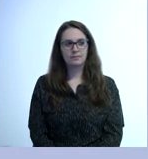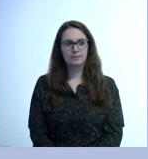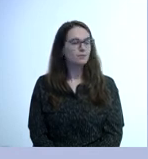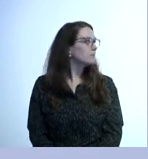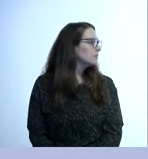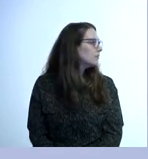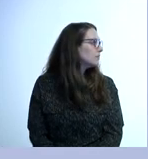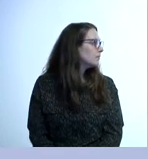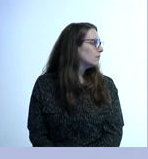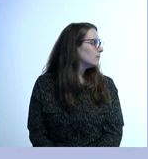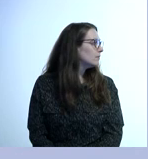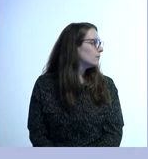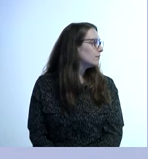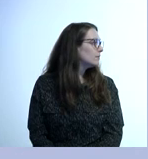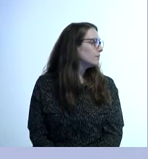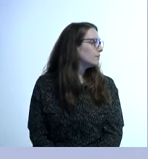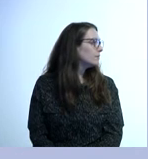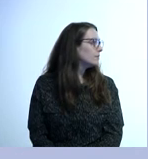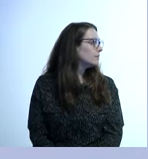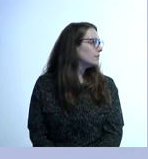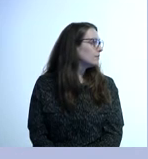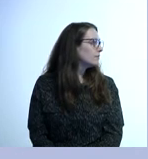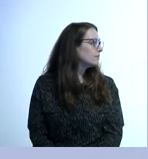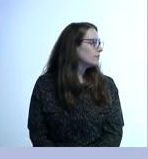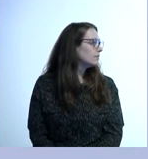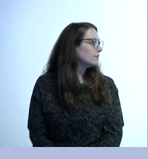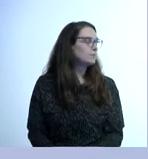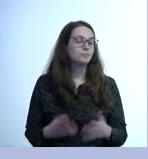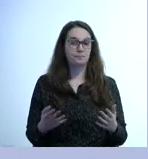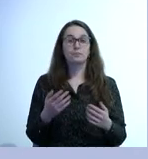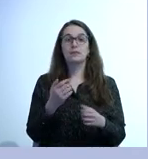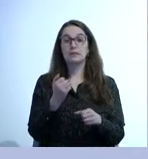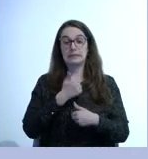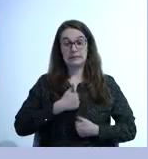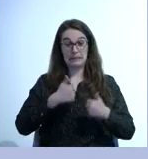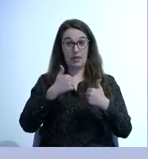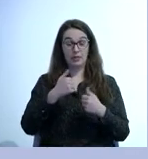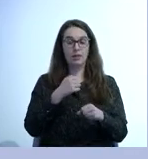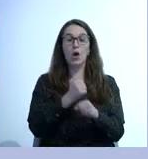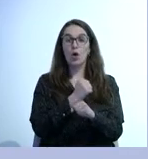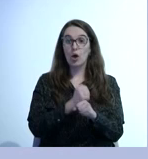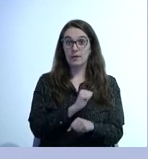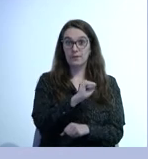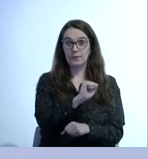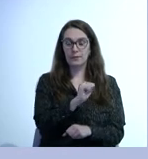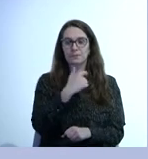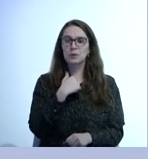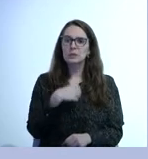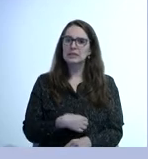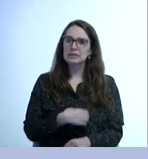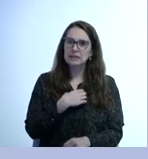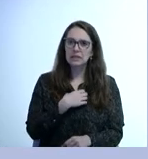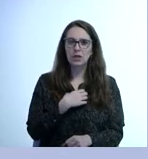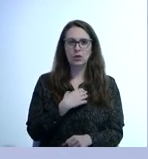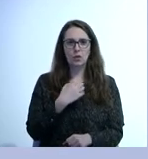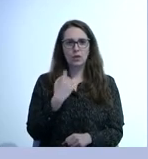Sim. Vejamos. Obras na cidade. Há um respiro